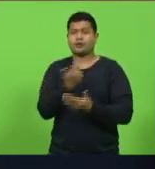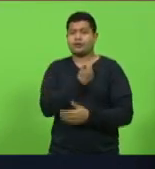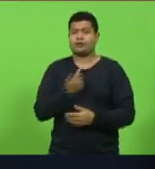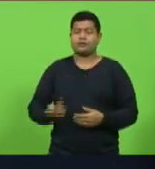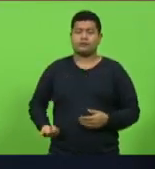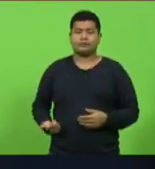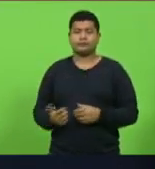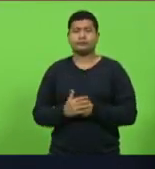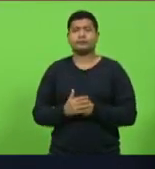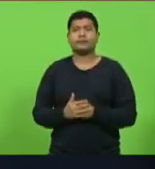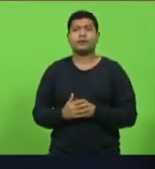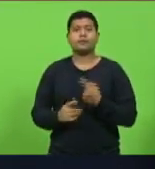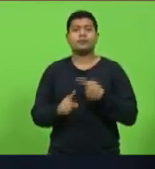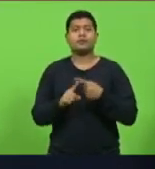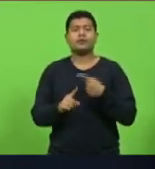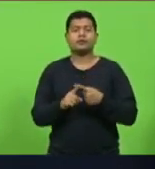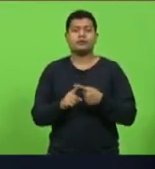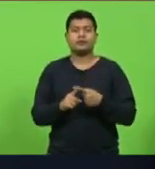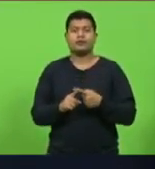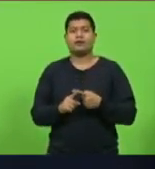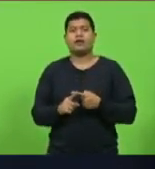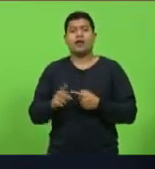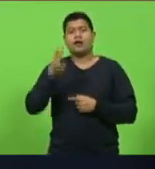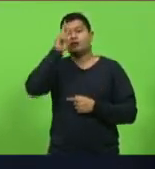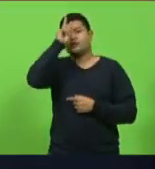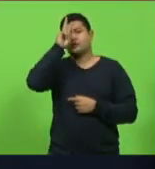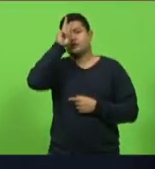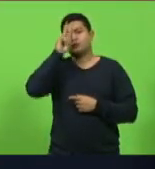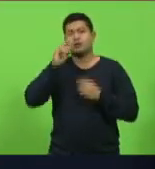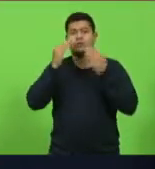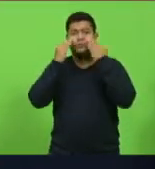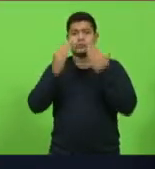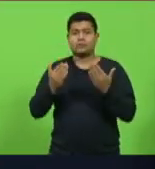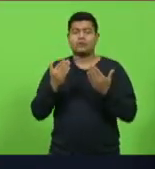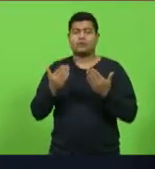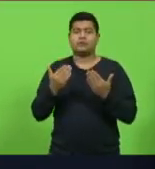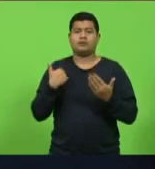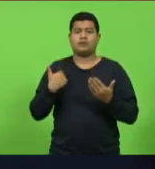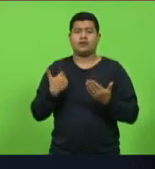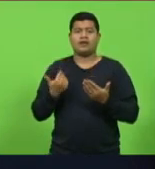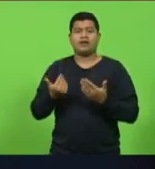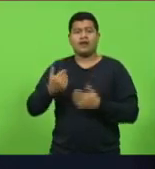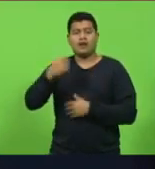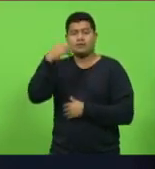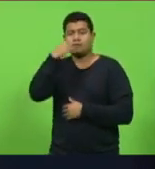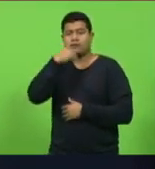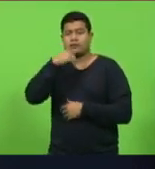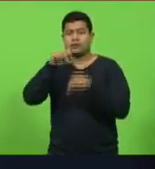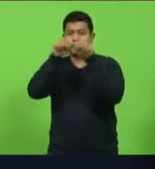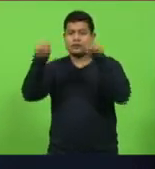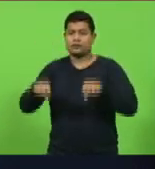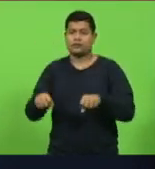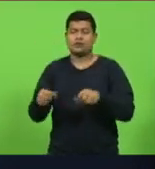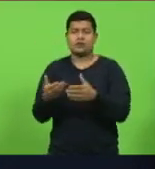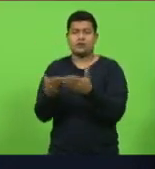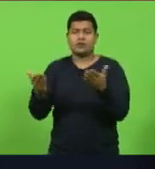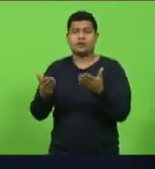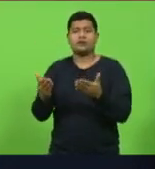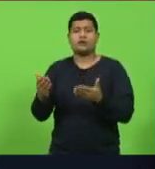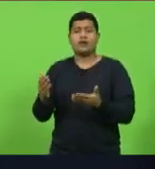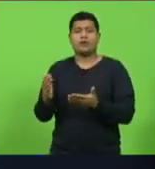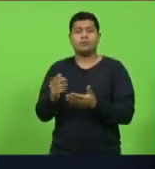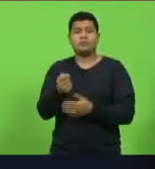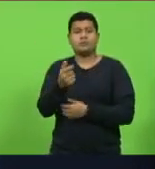isto porque a história revela a vulnerabilidade do nosso sistema ao considerar que poucos